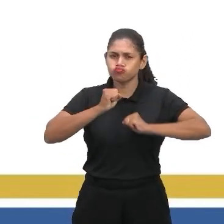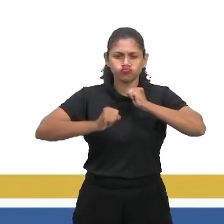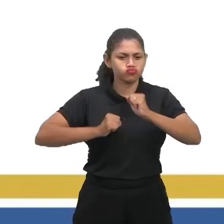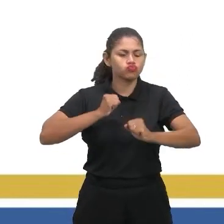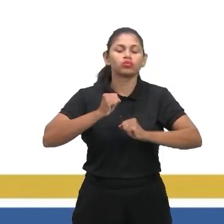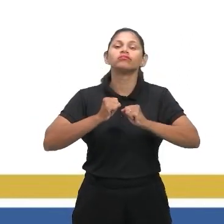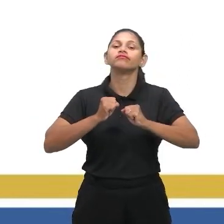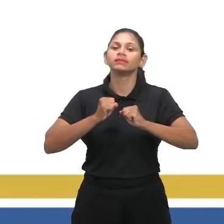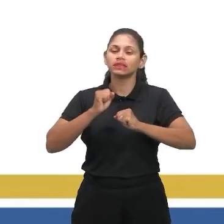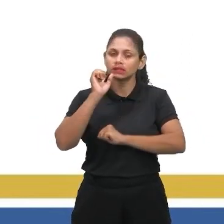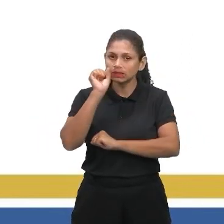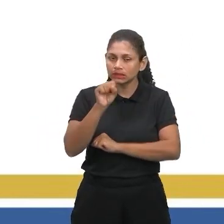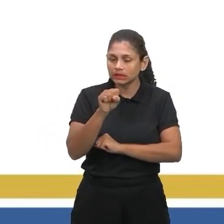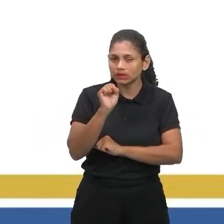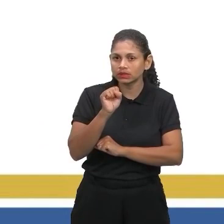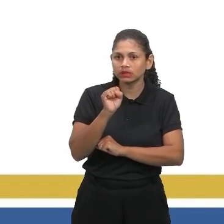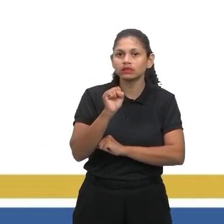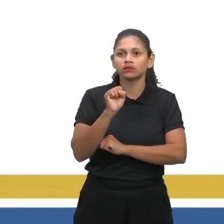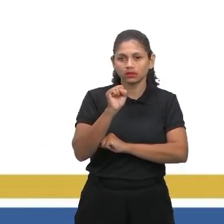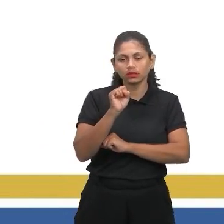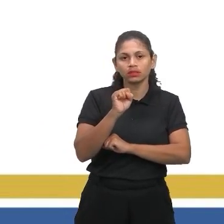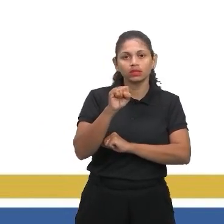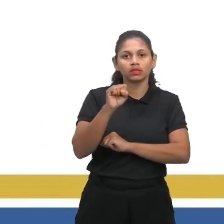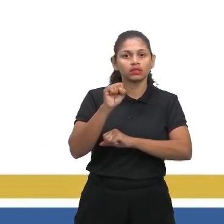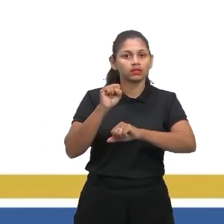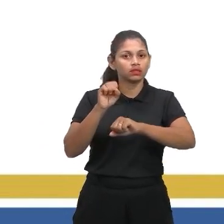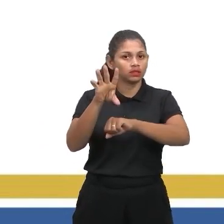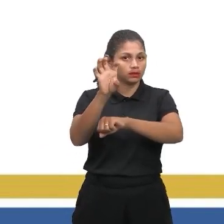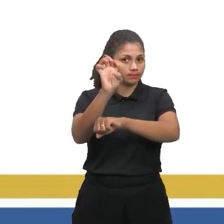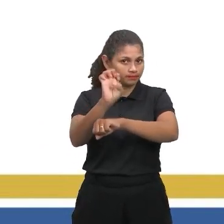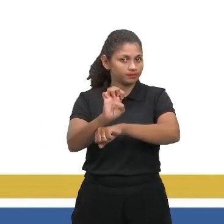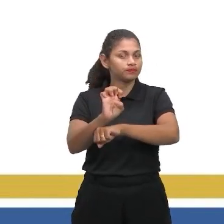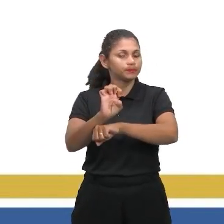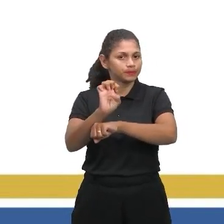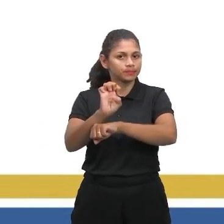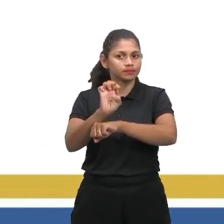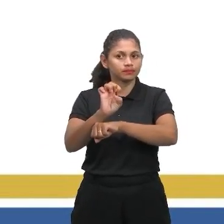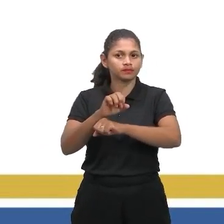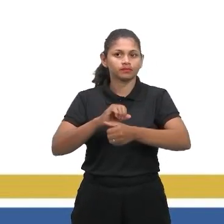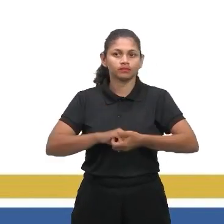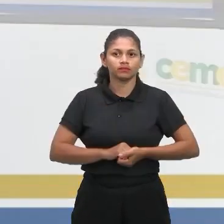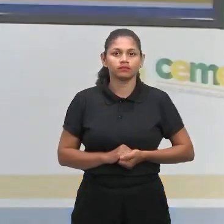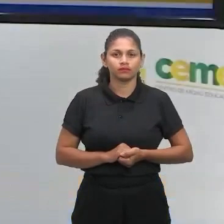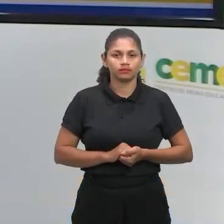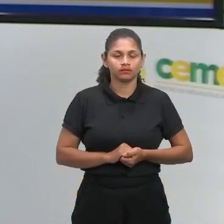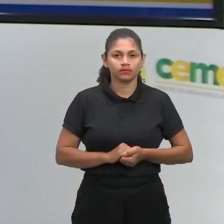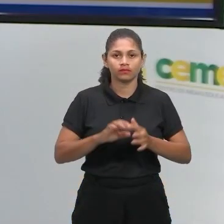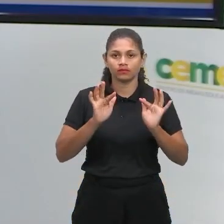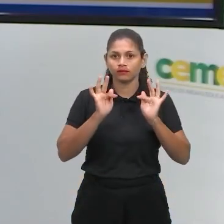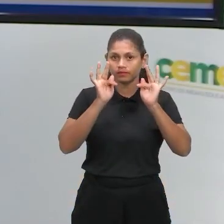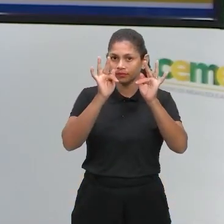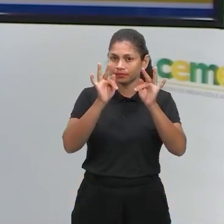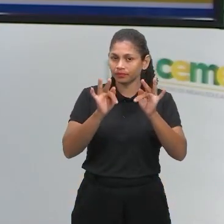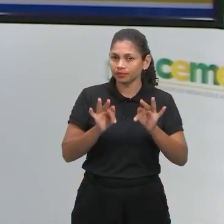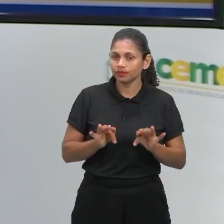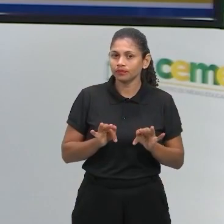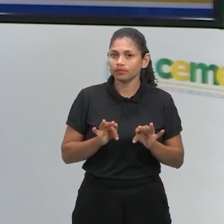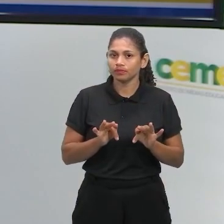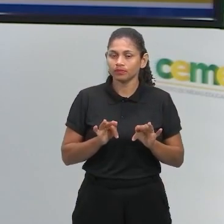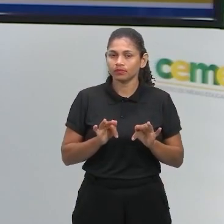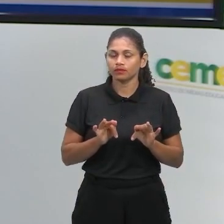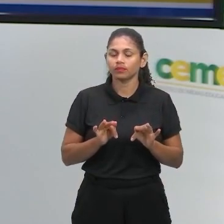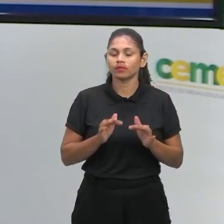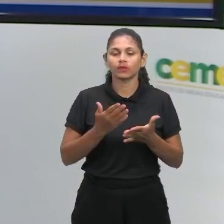maiores velocidades, o que dá aí como gabarito alternativa letra E. Então, para finalizar, né, isso, a